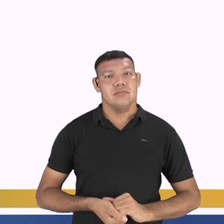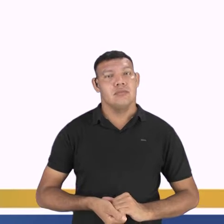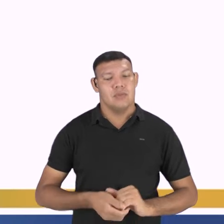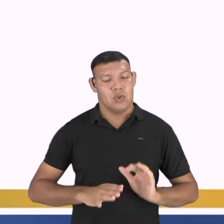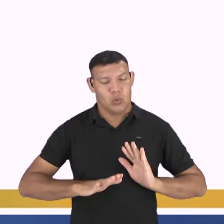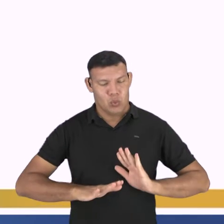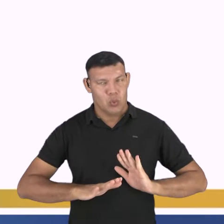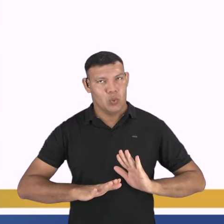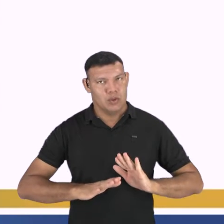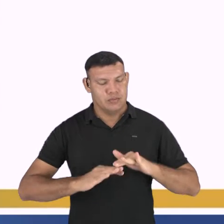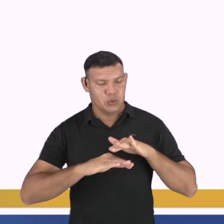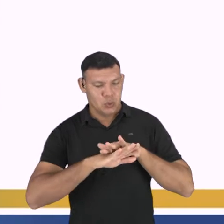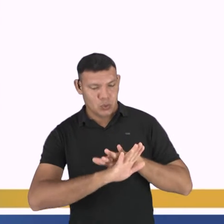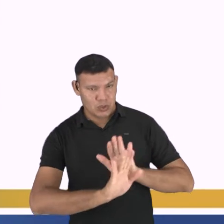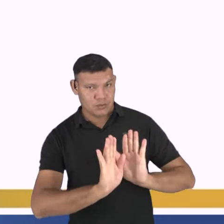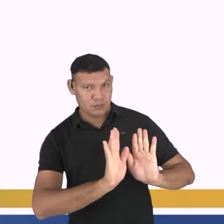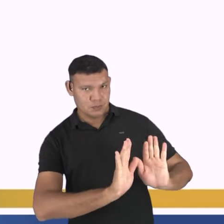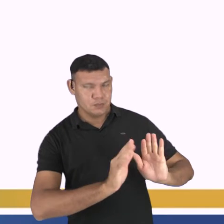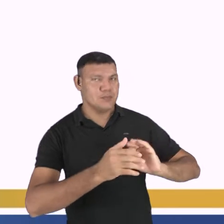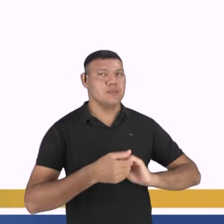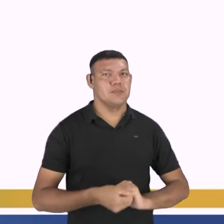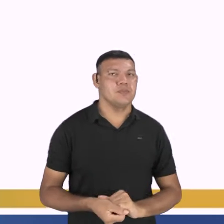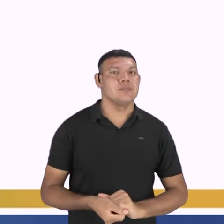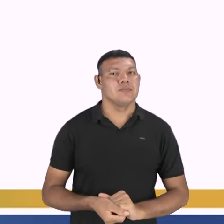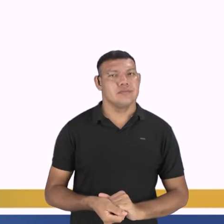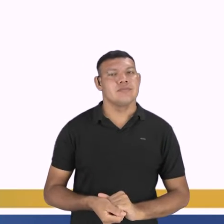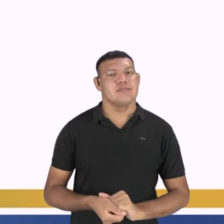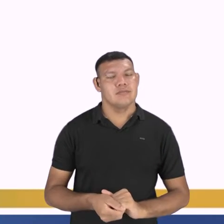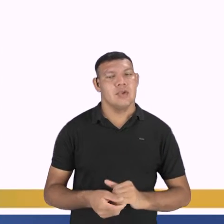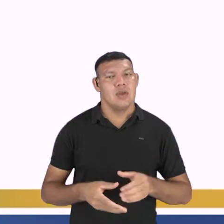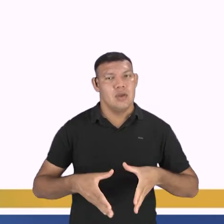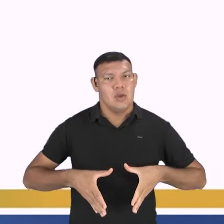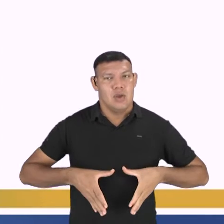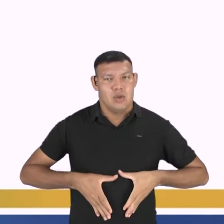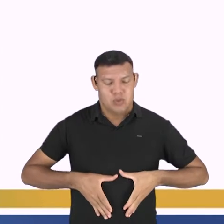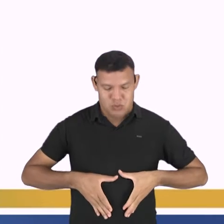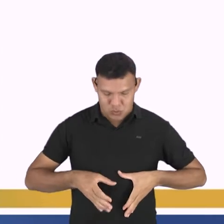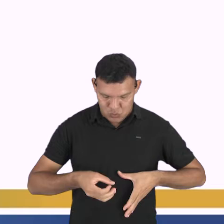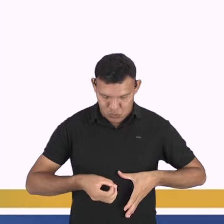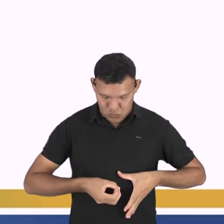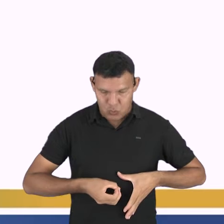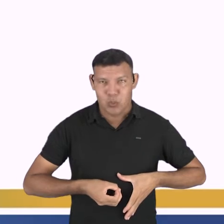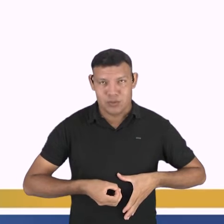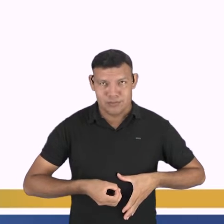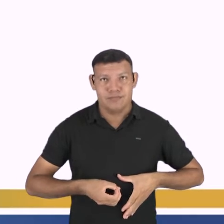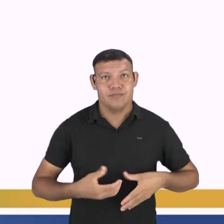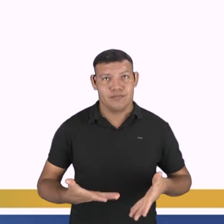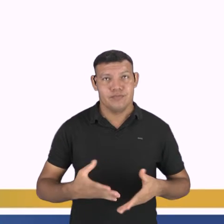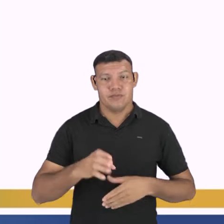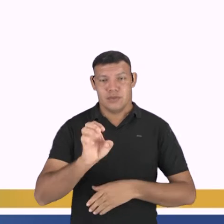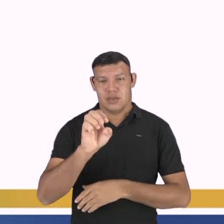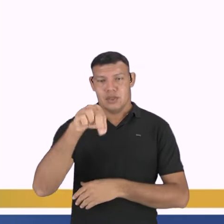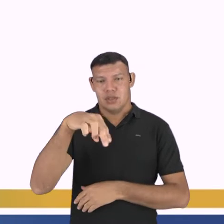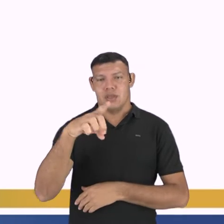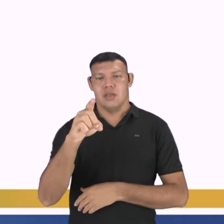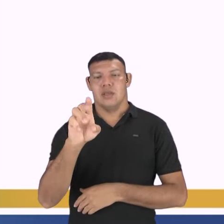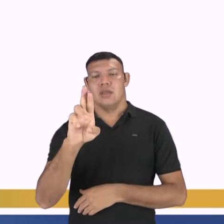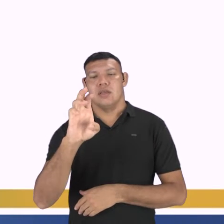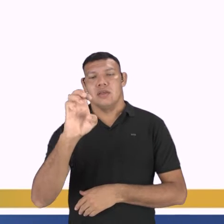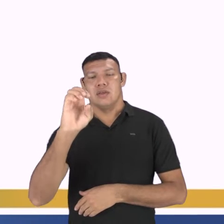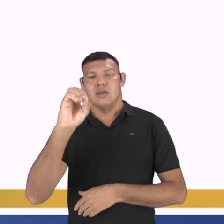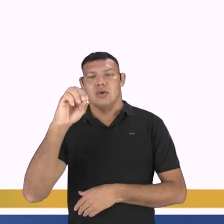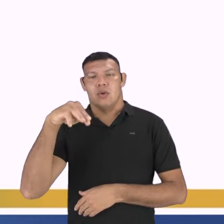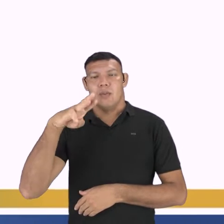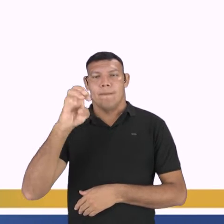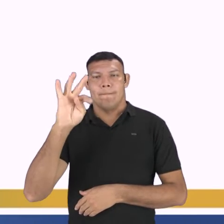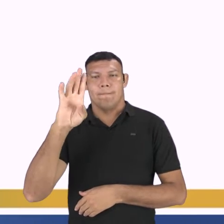guardar esse bebê, né? Para guardar esse embrião, para que ele possa se fixar, que é chamado de endométrio. E ali, após fixado, começa